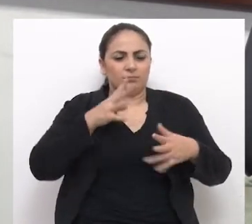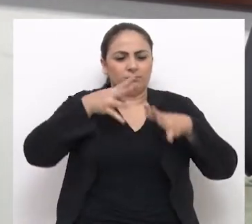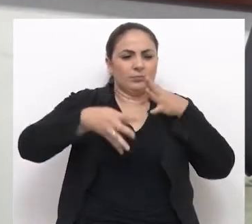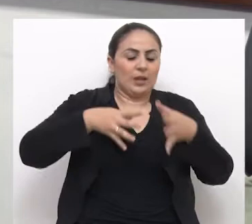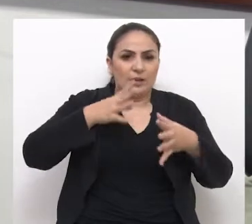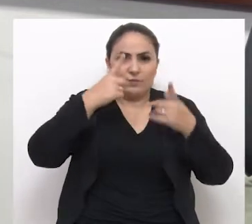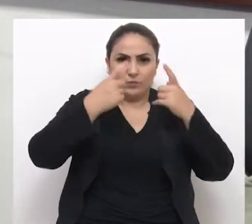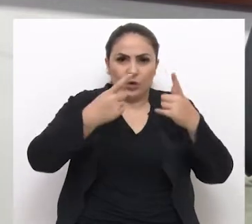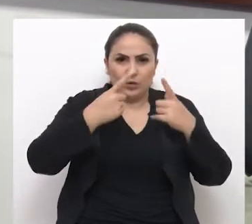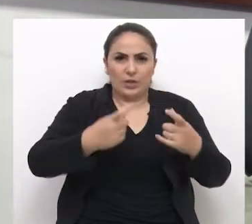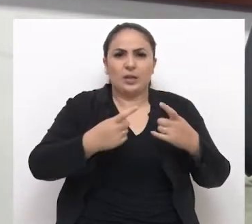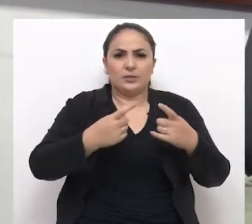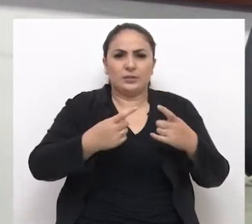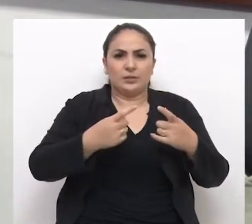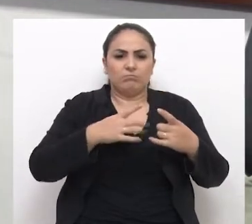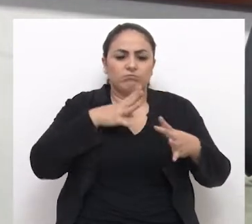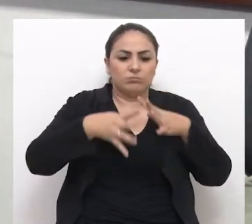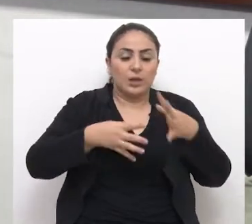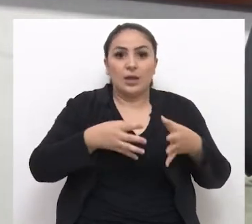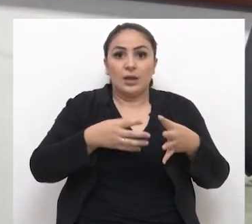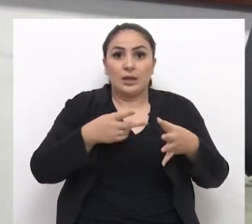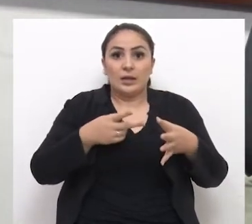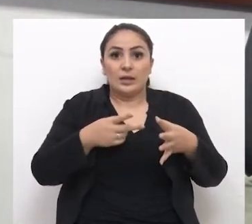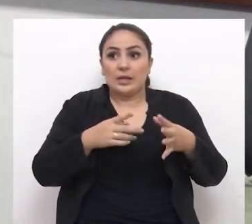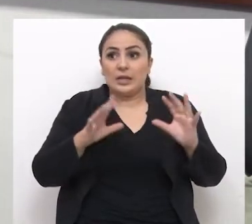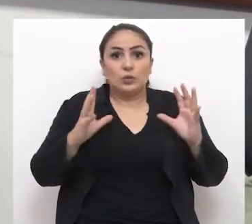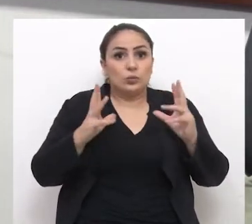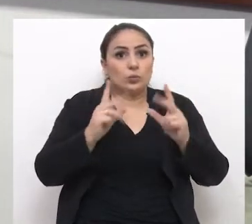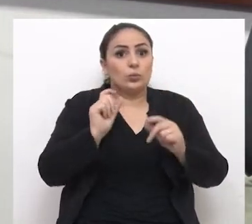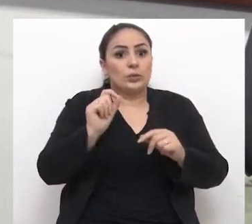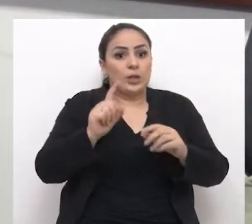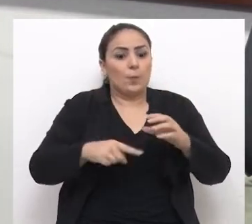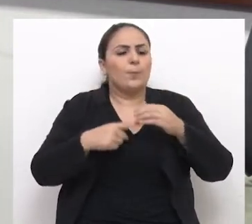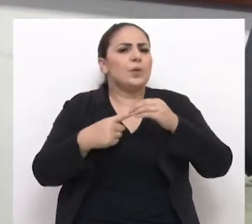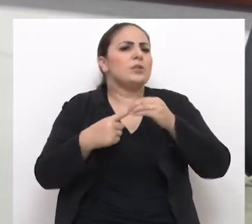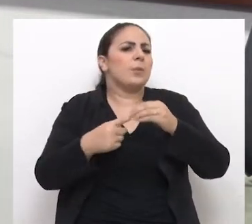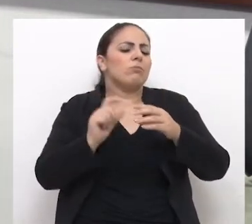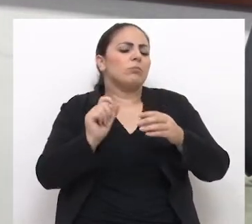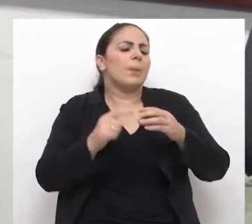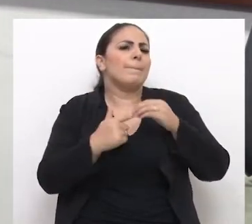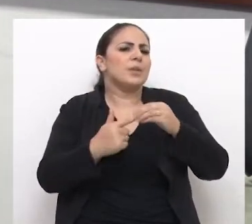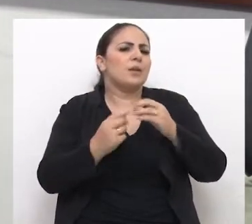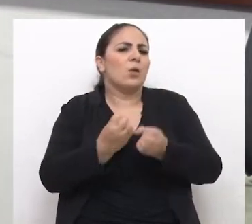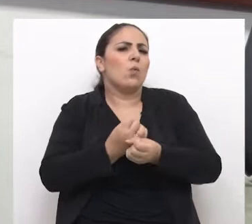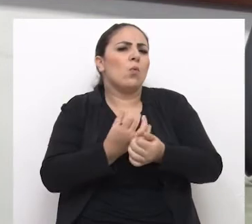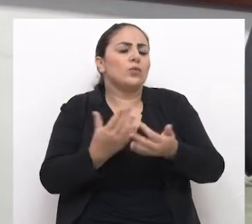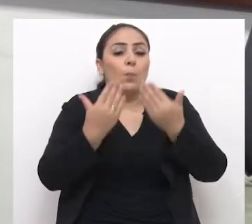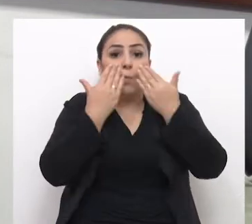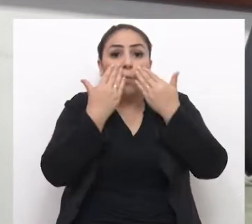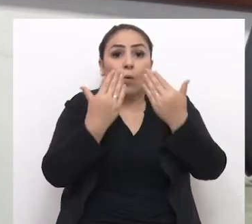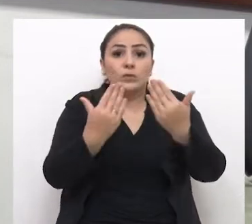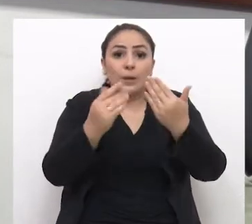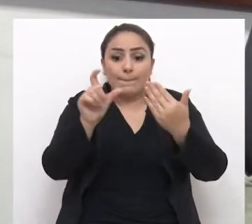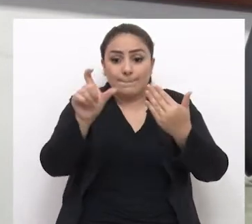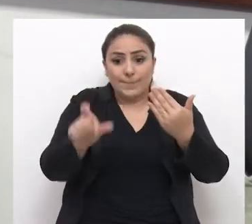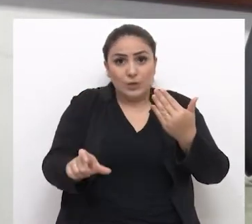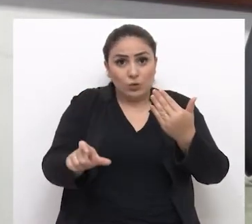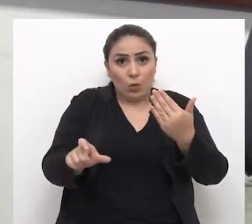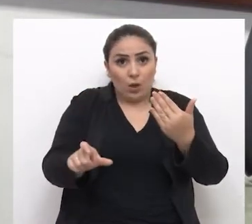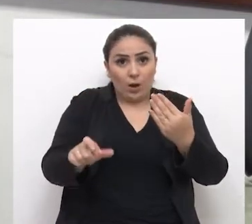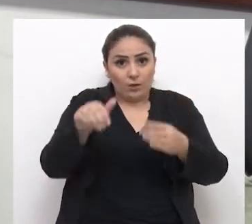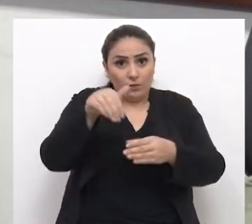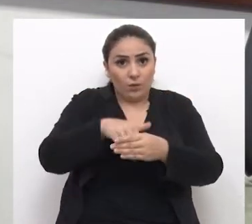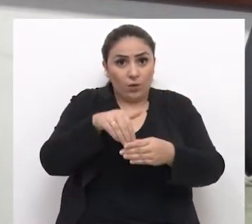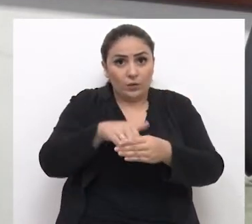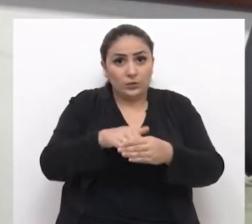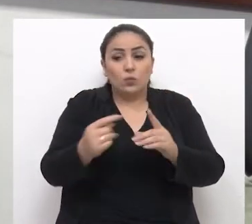agressivo, permeado de ofensas, que desborde do que é o principal. Qual é o principal? O candidato tem que mostrar para o